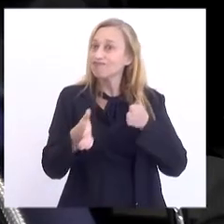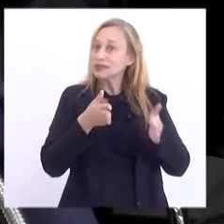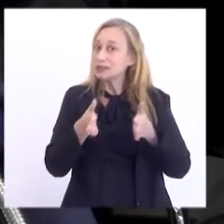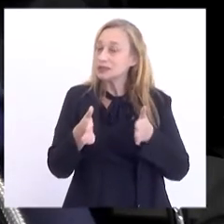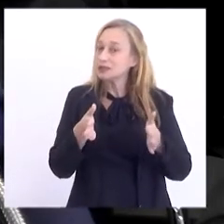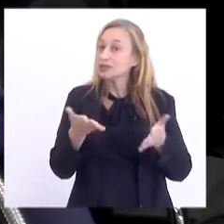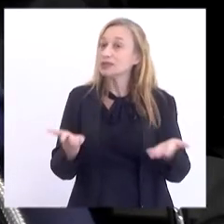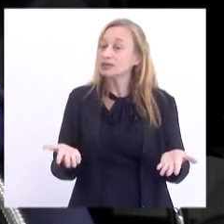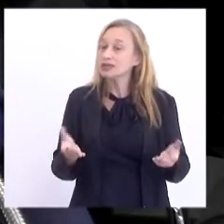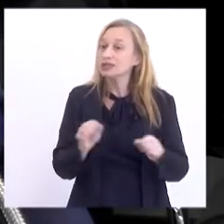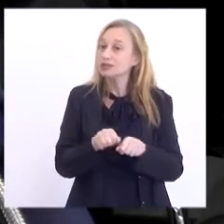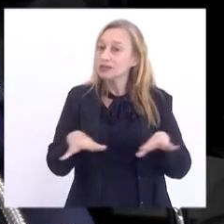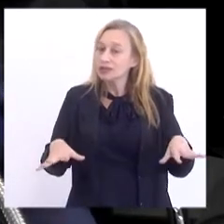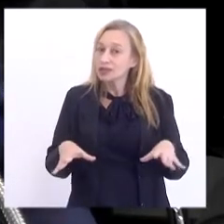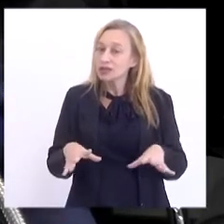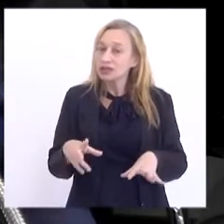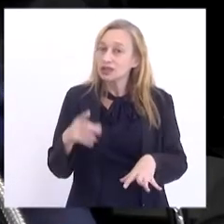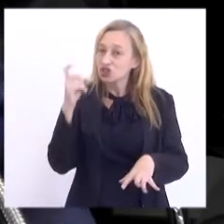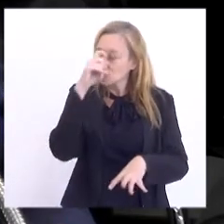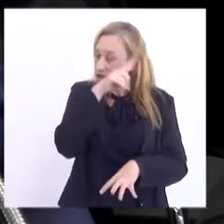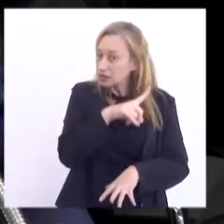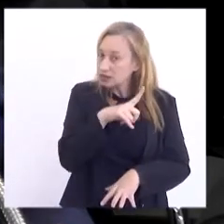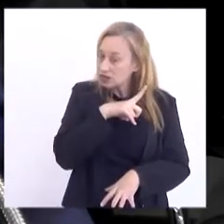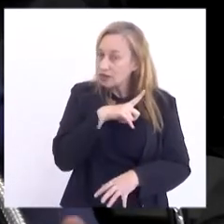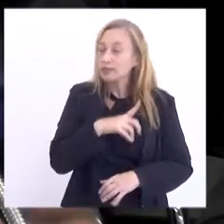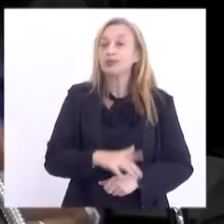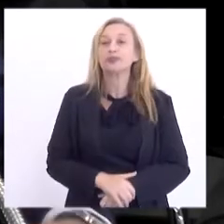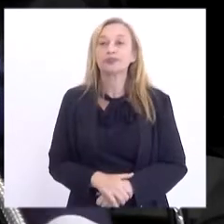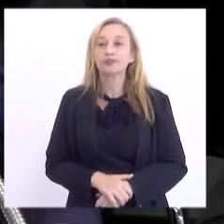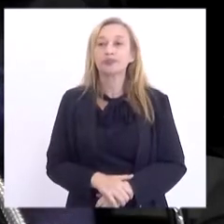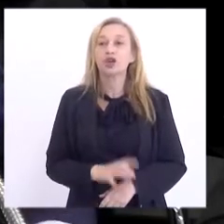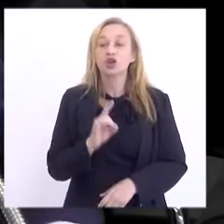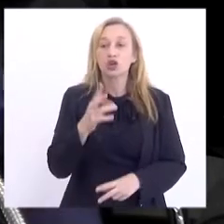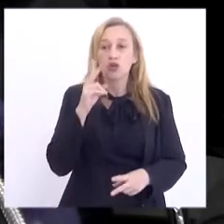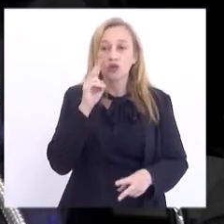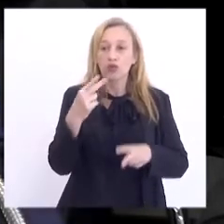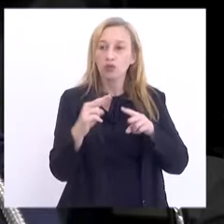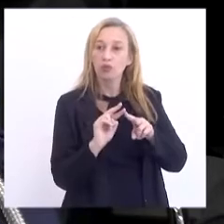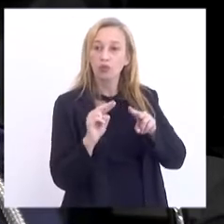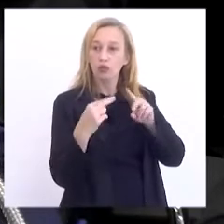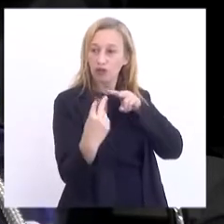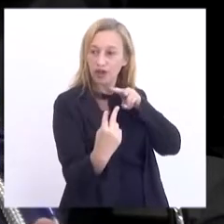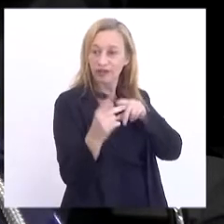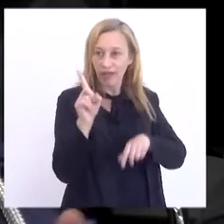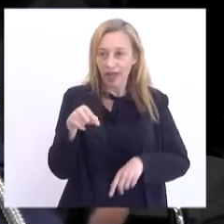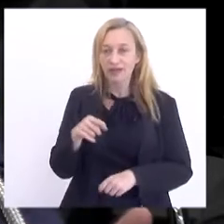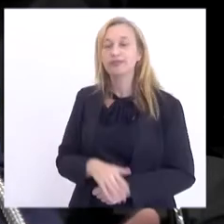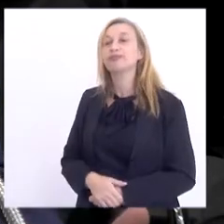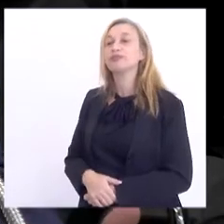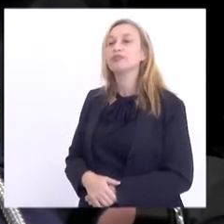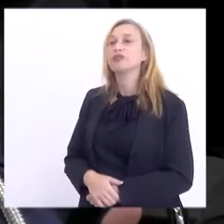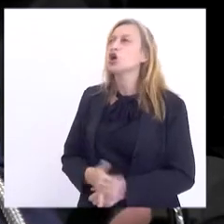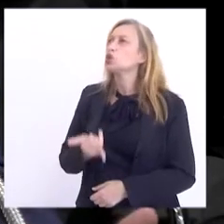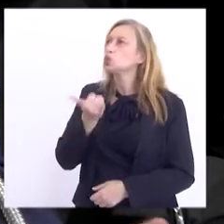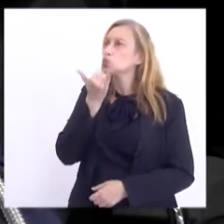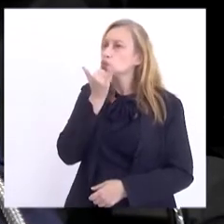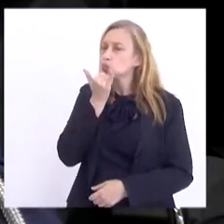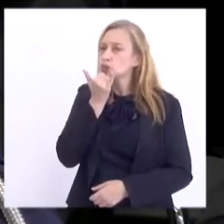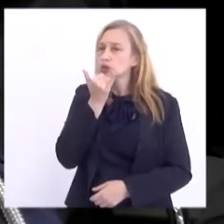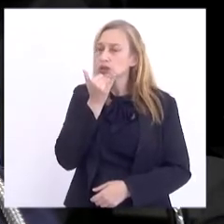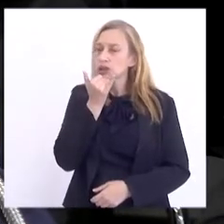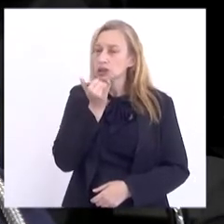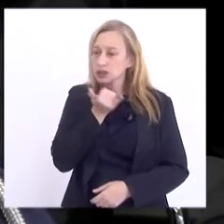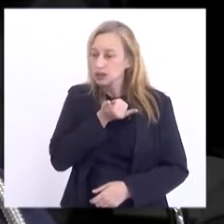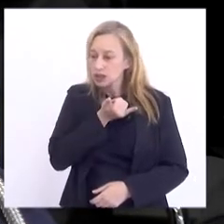período de bandeirinha bravo que a gente enfrentou que a gente só se via Oi Bruna eu desculpa por esse